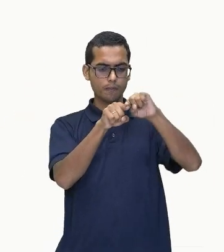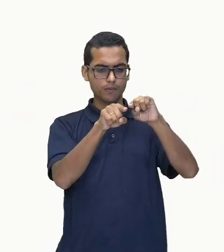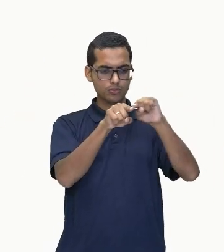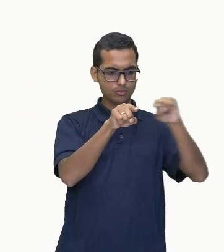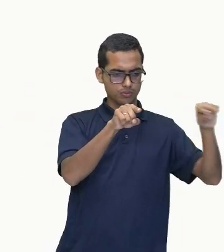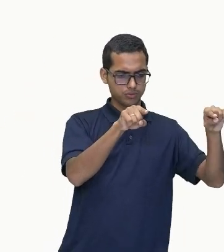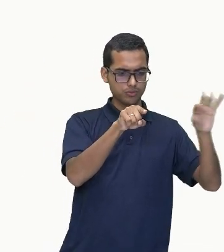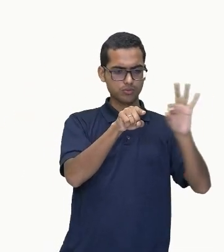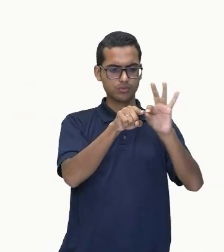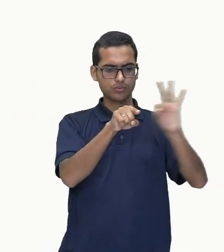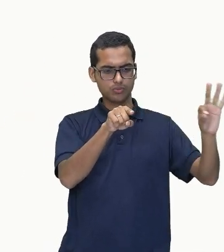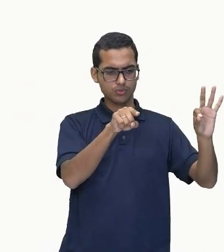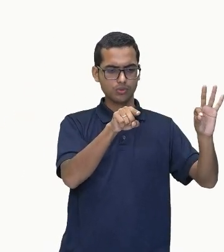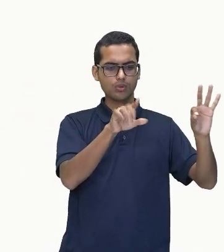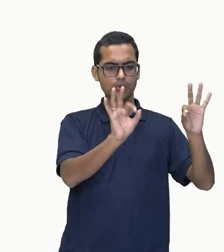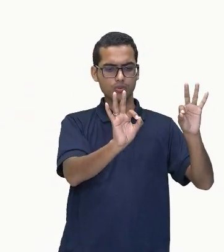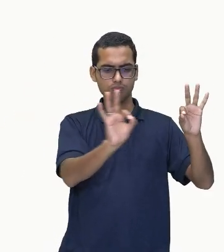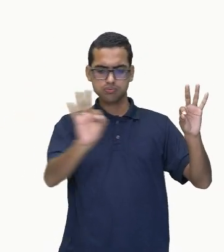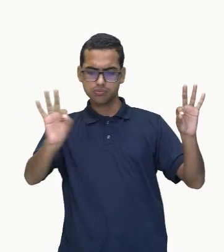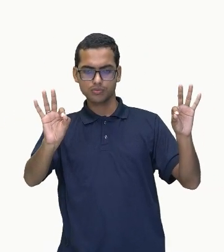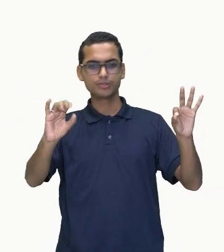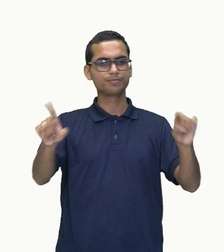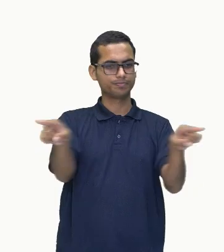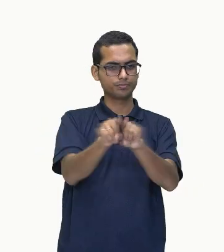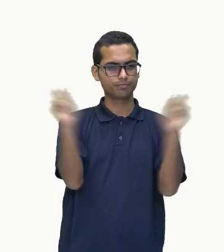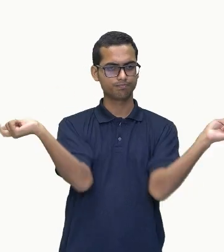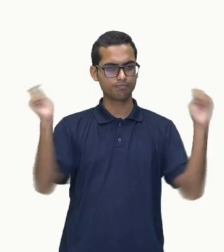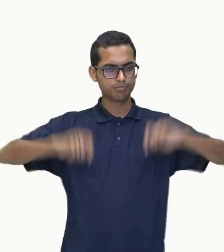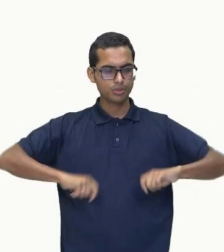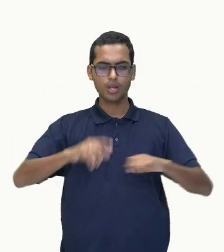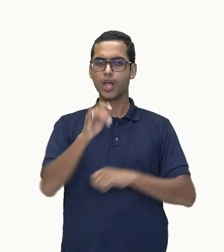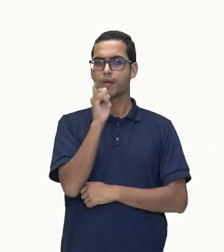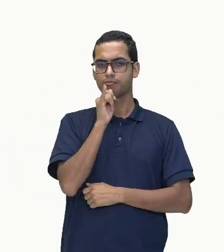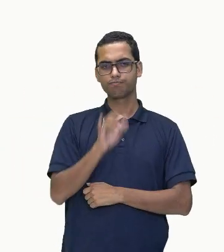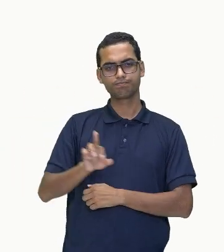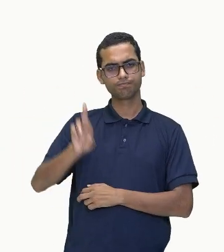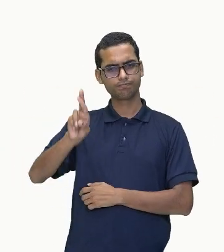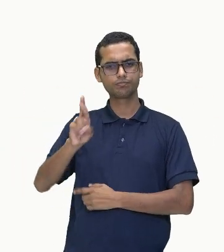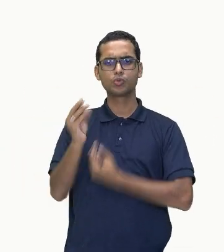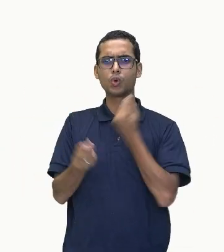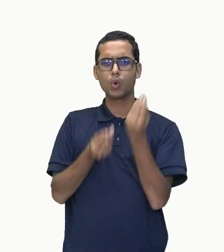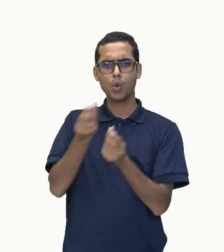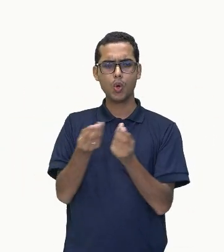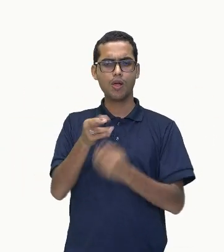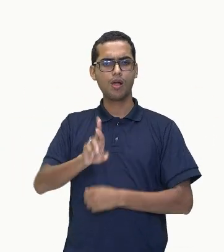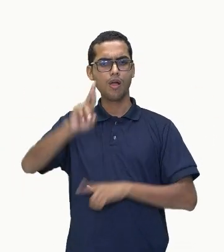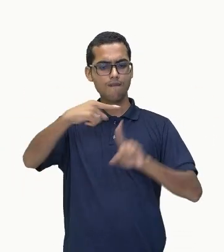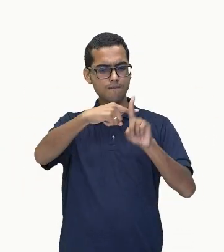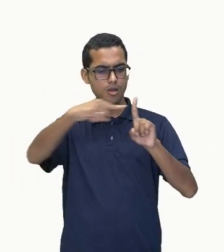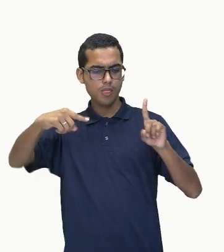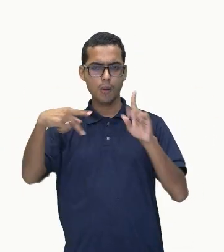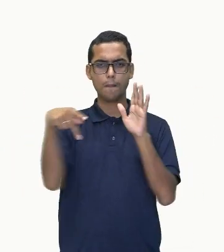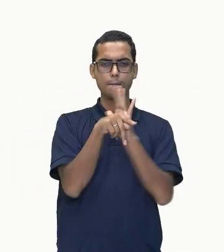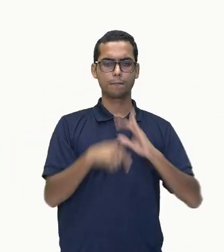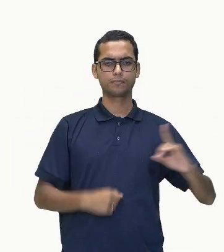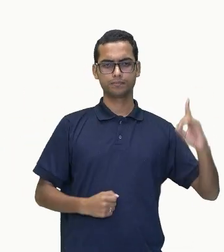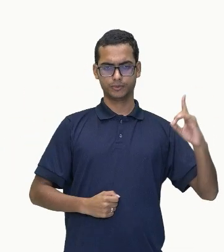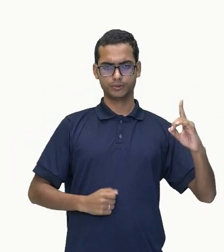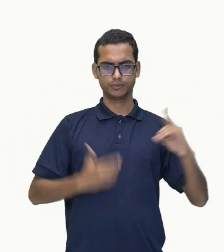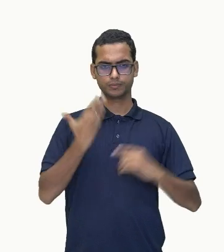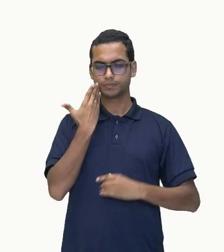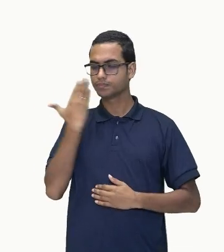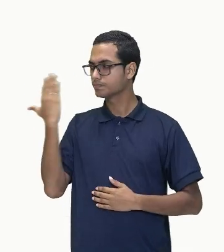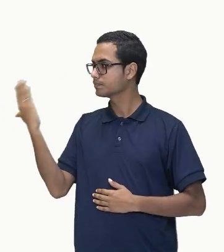mesmo entendimento, o mesmo raciocínio eu posso desenvolver para o caso do raio. O raio é metade do diâmetro. Olha aqui, ó, o